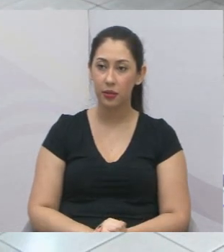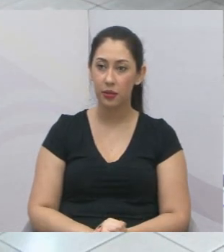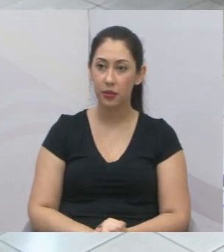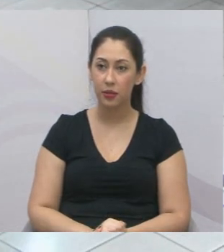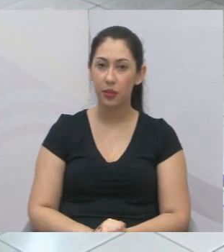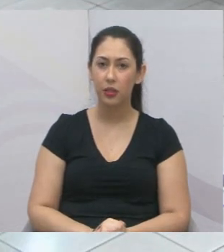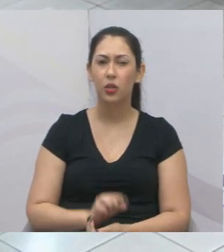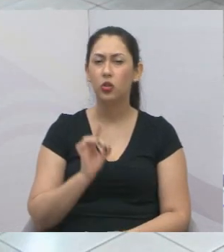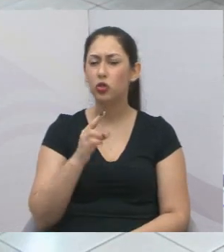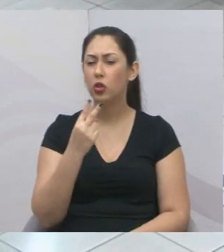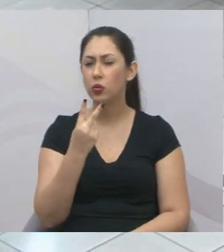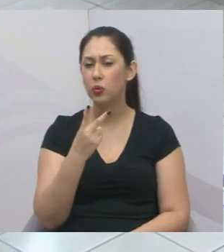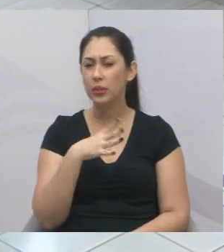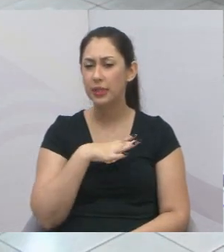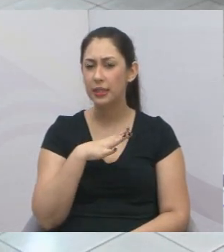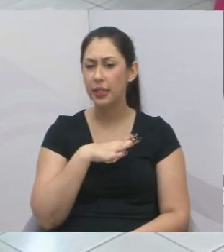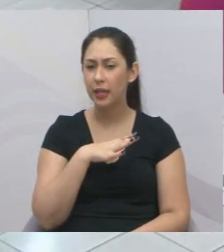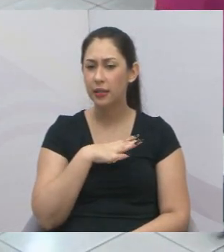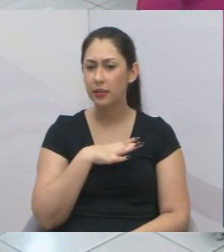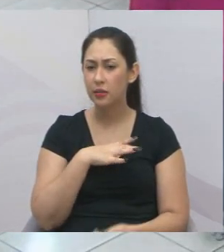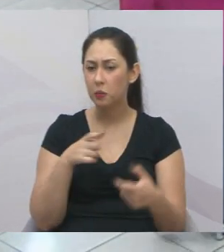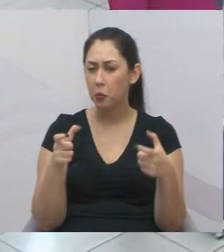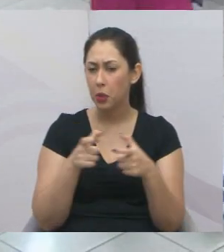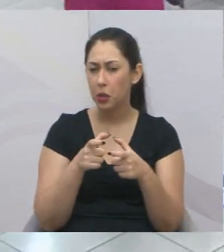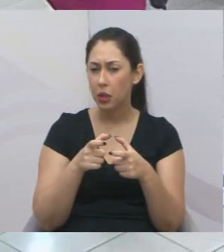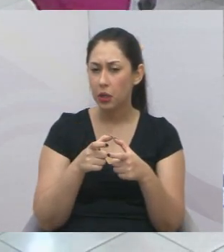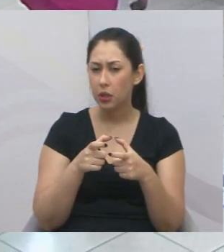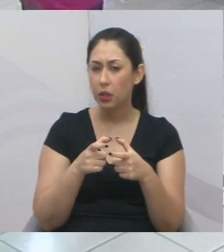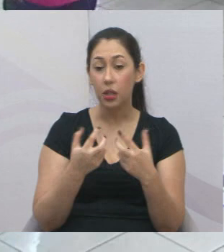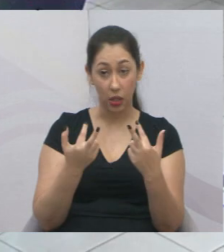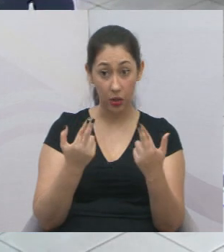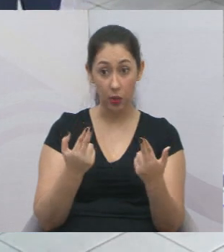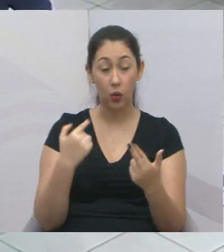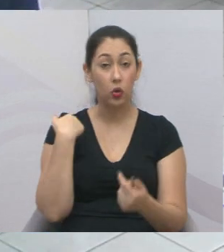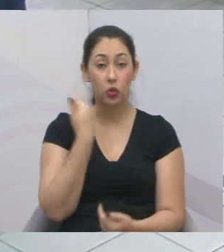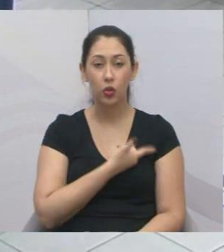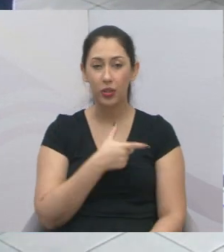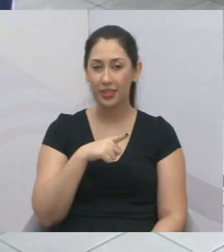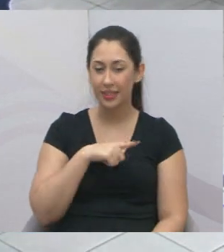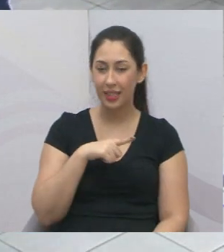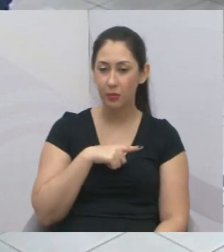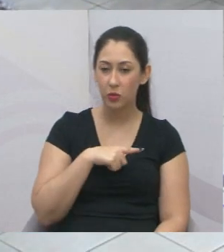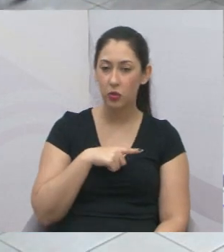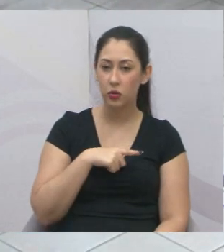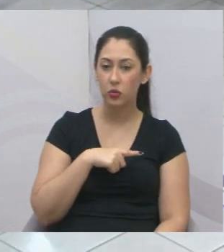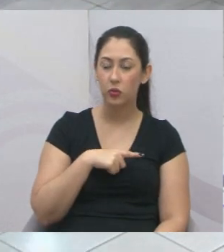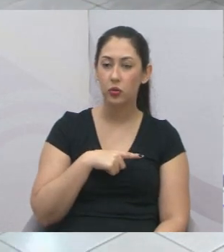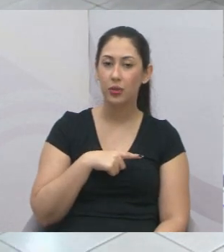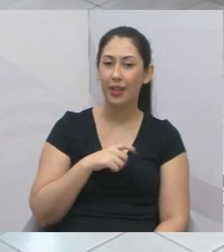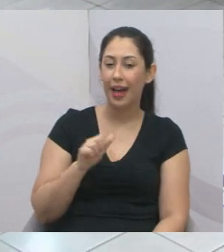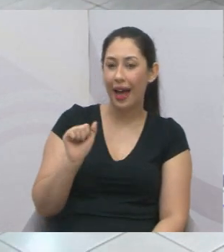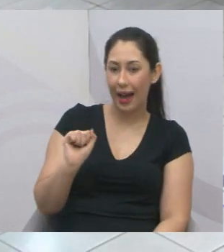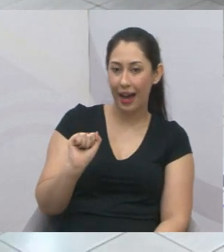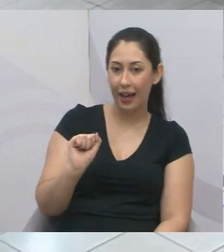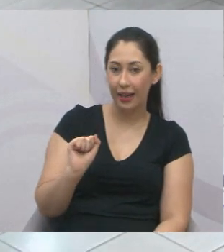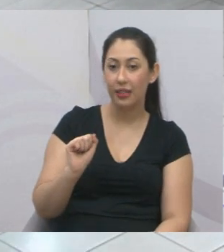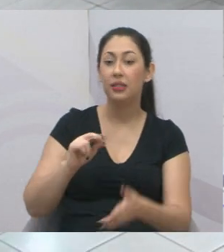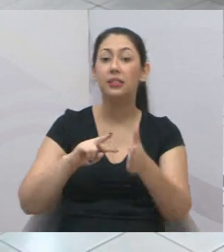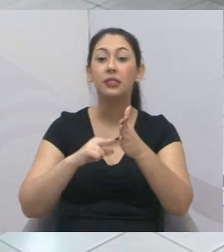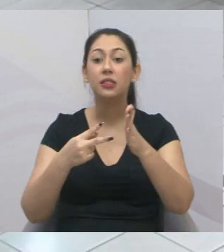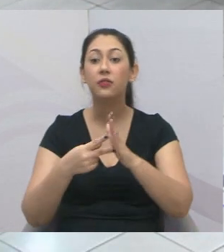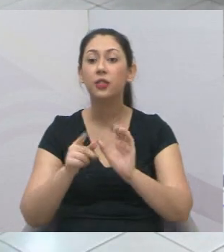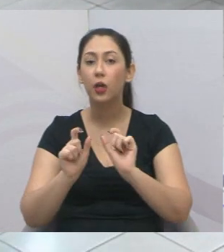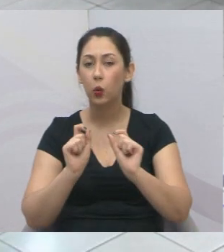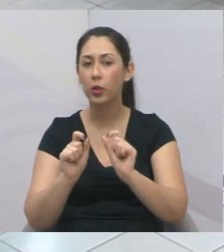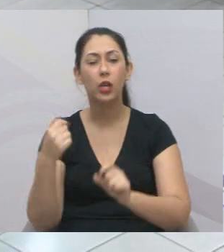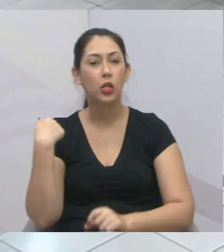só tem mais 2 municípios pequenos que está com nota A. Nós estamos nota A. O que quer dizer nota A? Nós estamos em dia com todos os